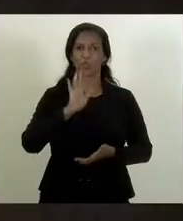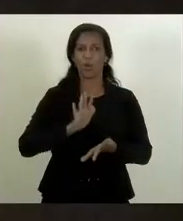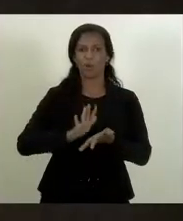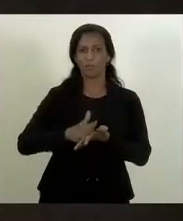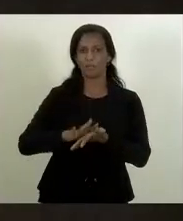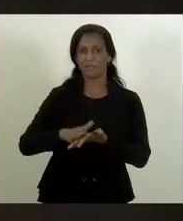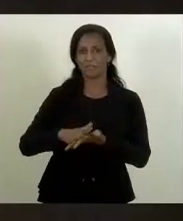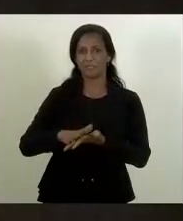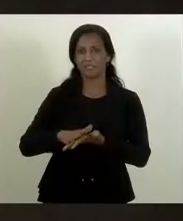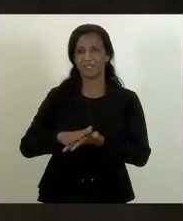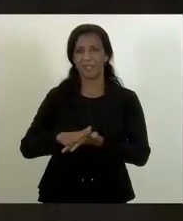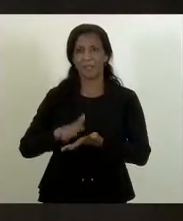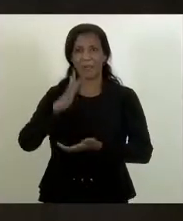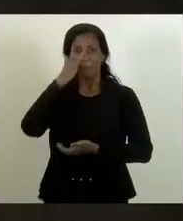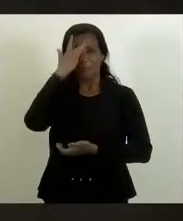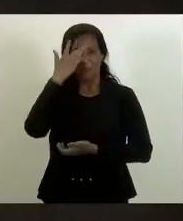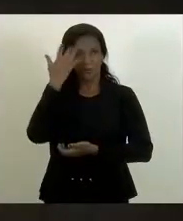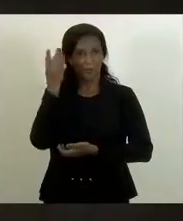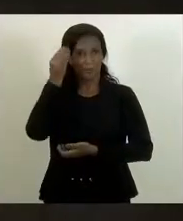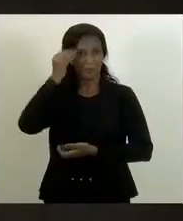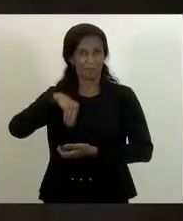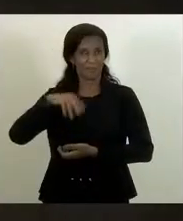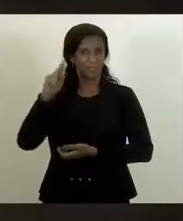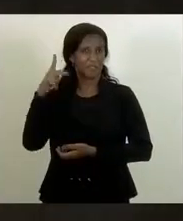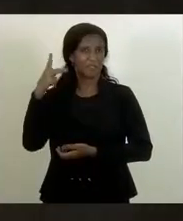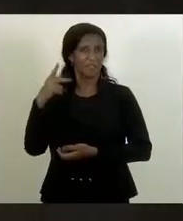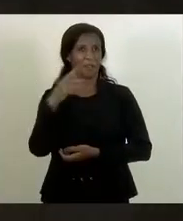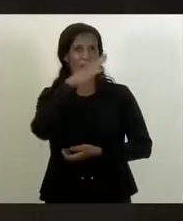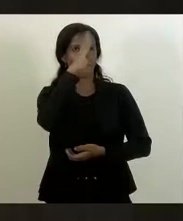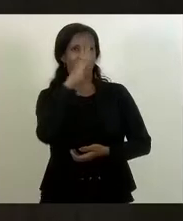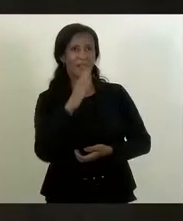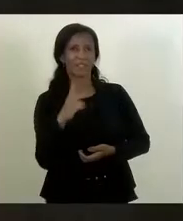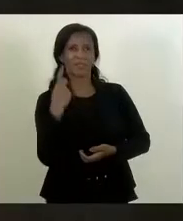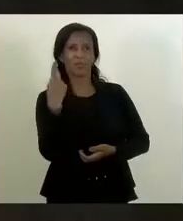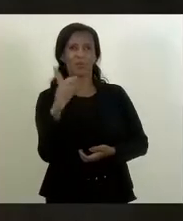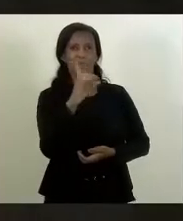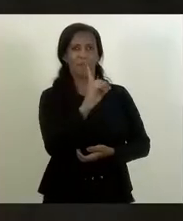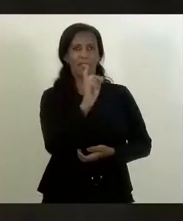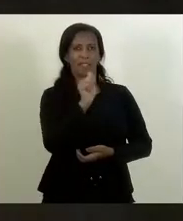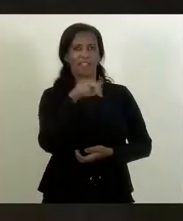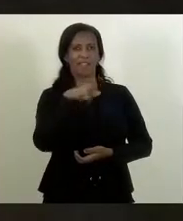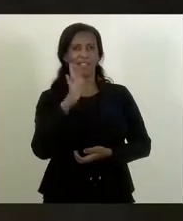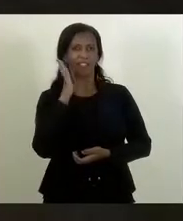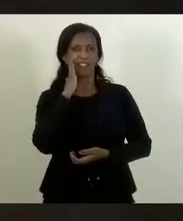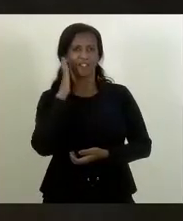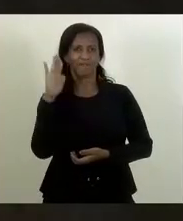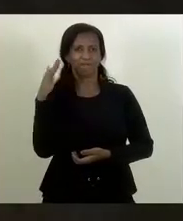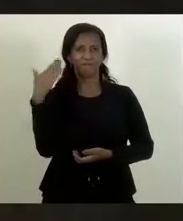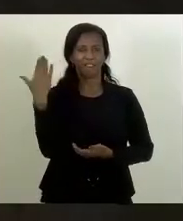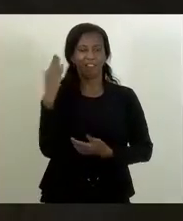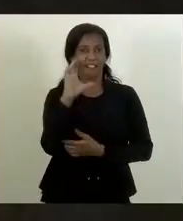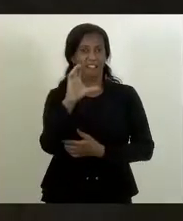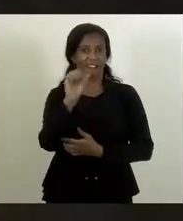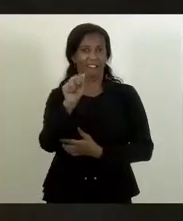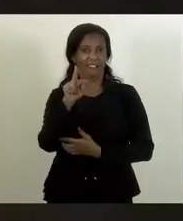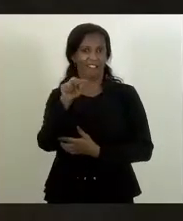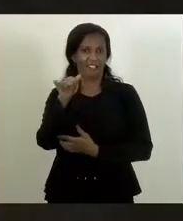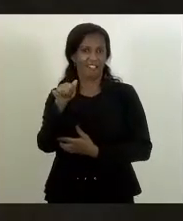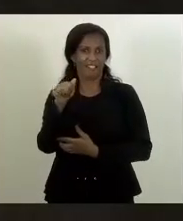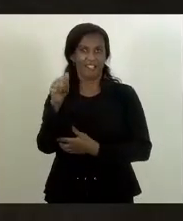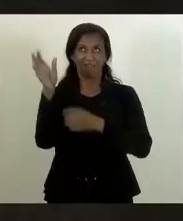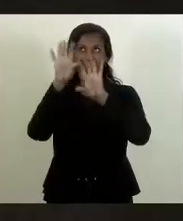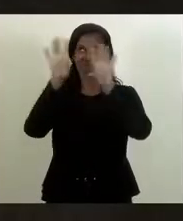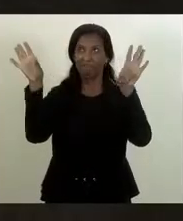gente grande que nega a história. Brasil, o teu nome é Dandara e a tua cara é de Cariri. Não veio do